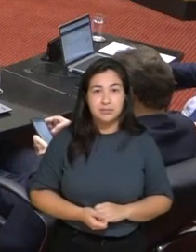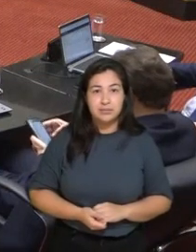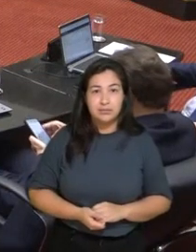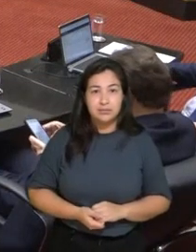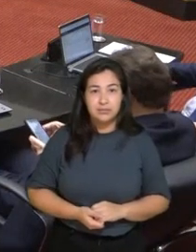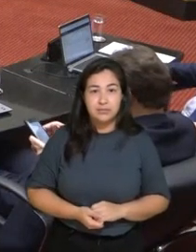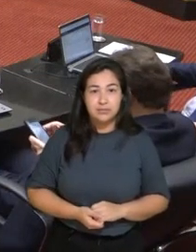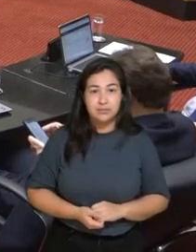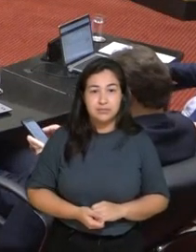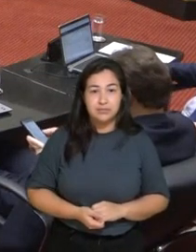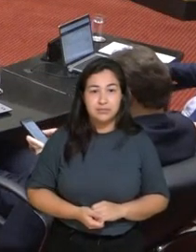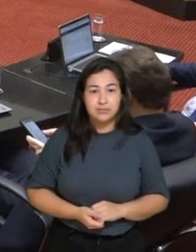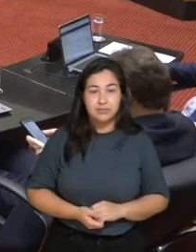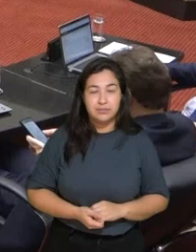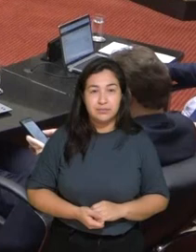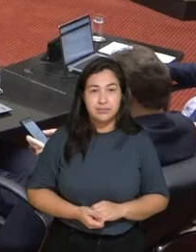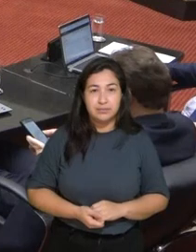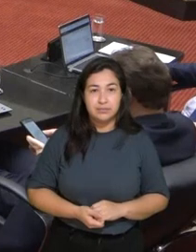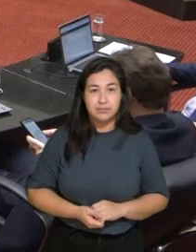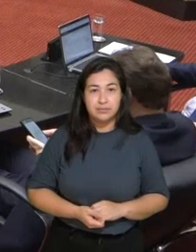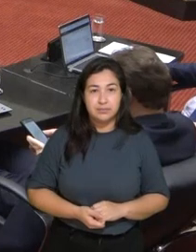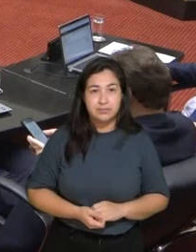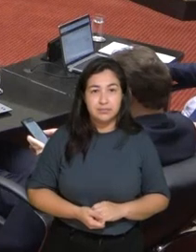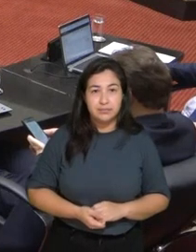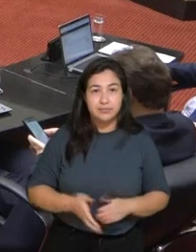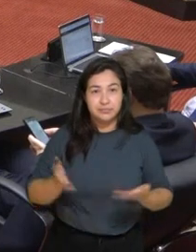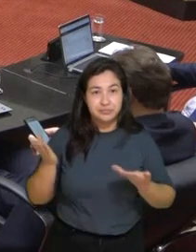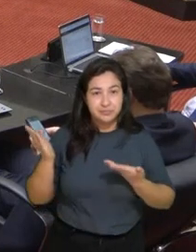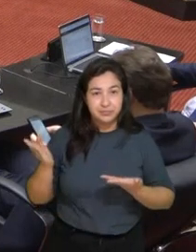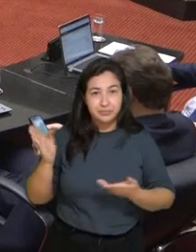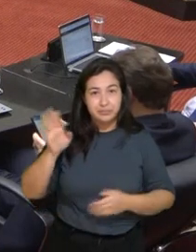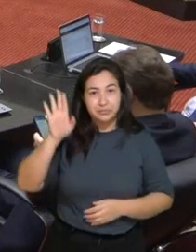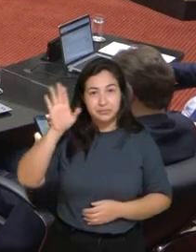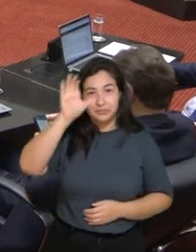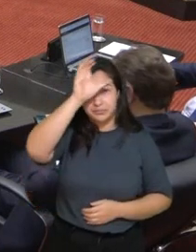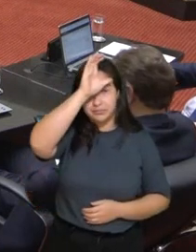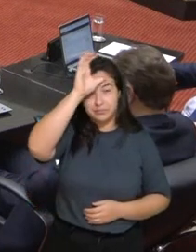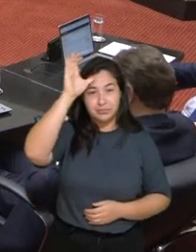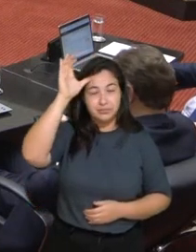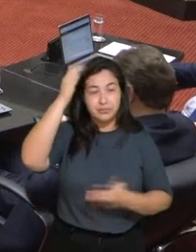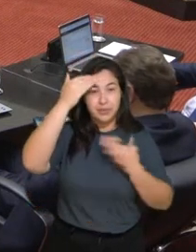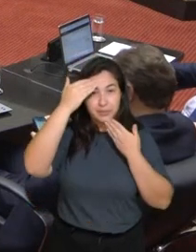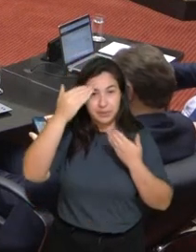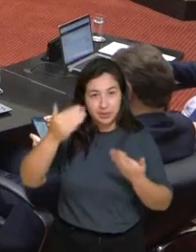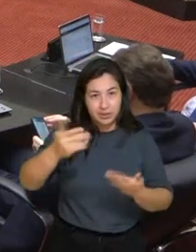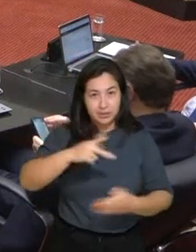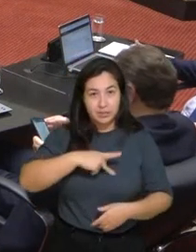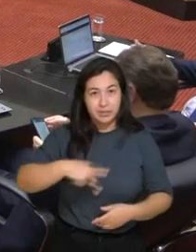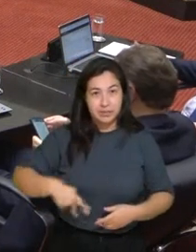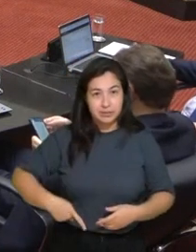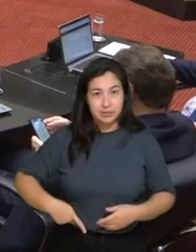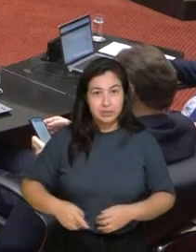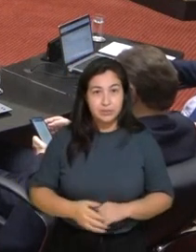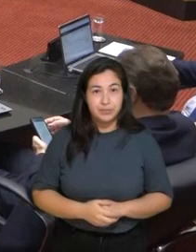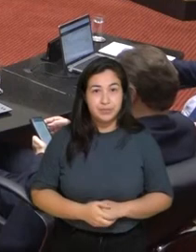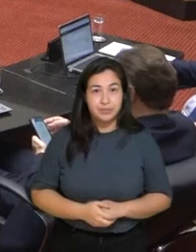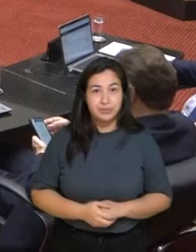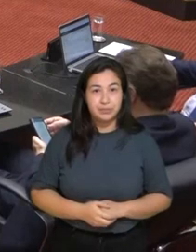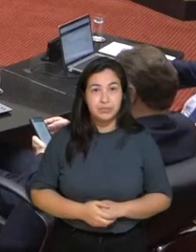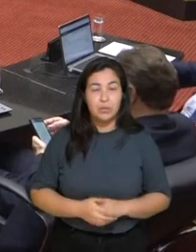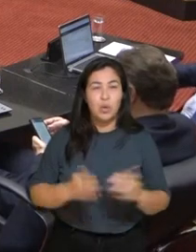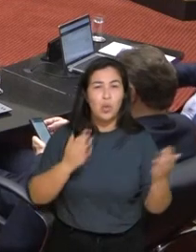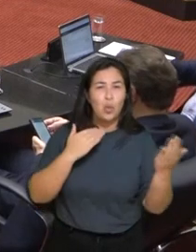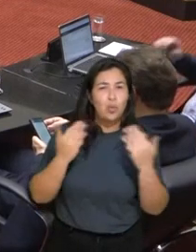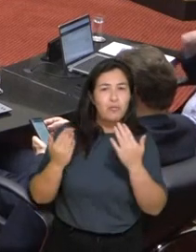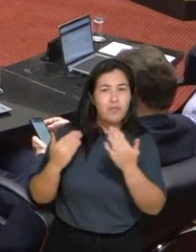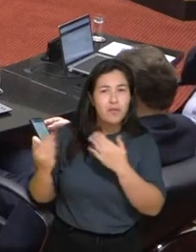Para encaminhamento de voto, com a palavra o líder do governo, deputado Carlos Humberto. Obrigado, senhor presidente. Construção e conversa com o